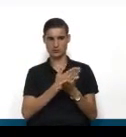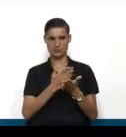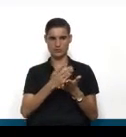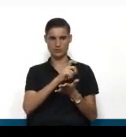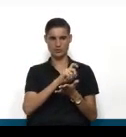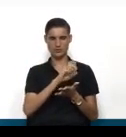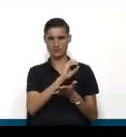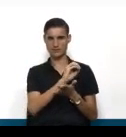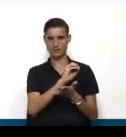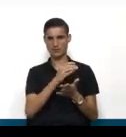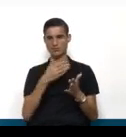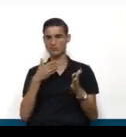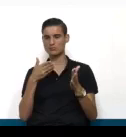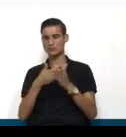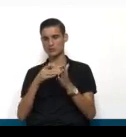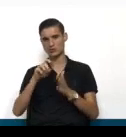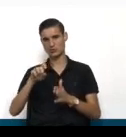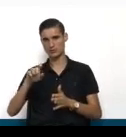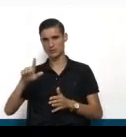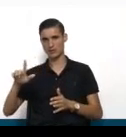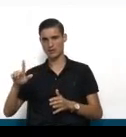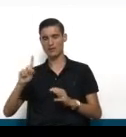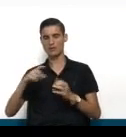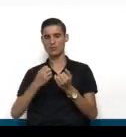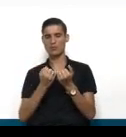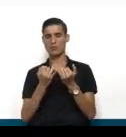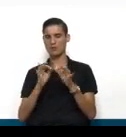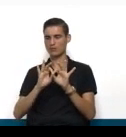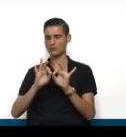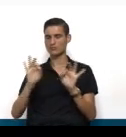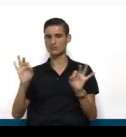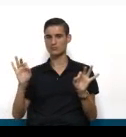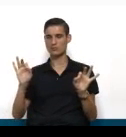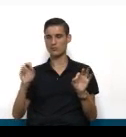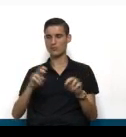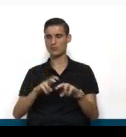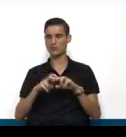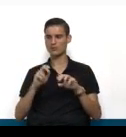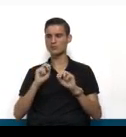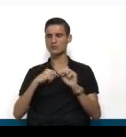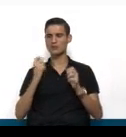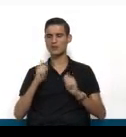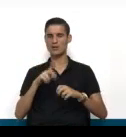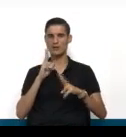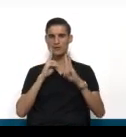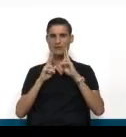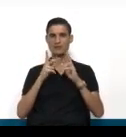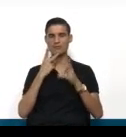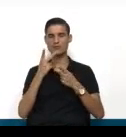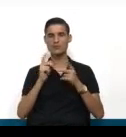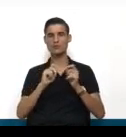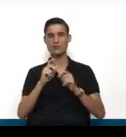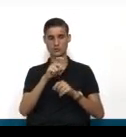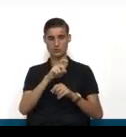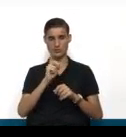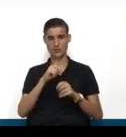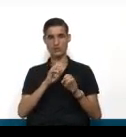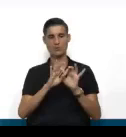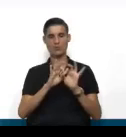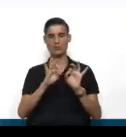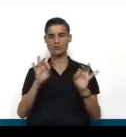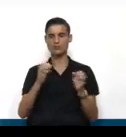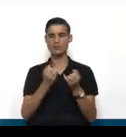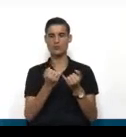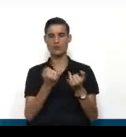x igual a L, que era o comprimento da minha corda. Então, o que eu posso dizer? O x, ele é o meu comprimento. Lembra que a gente tem